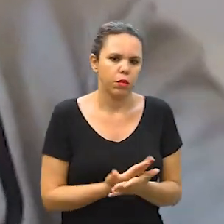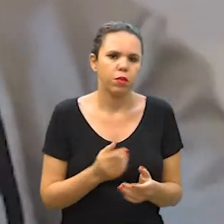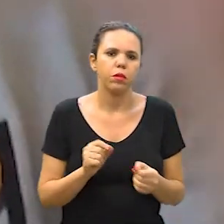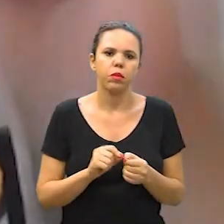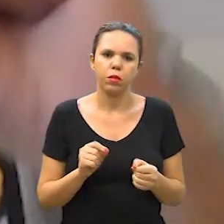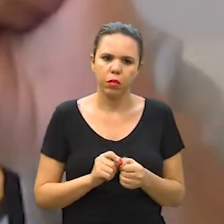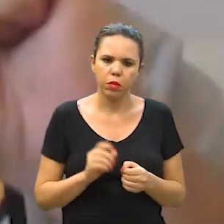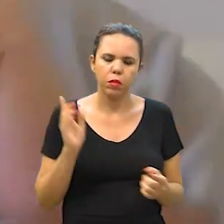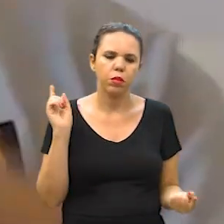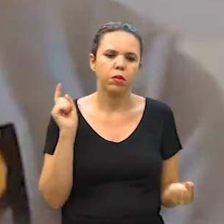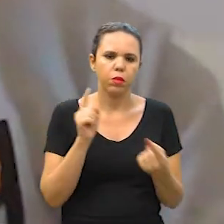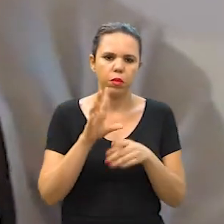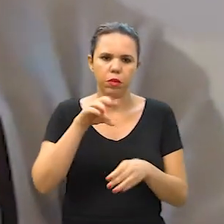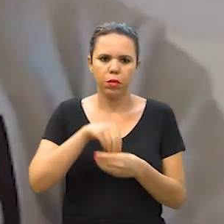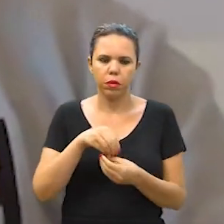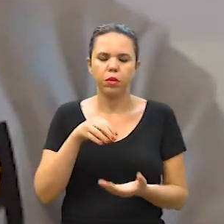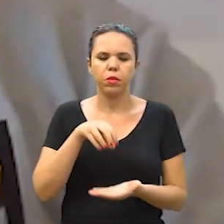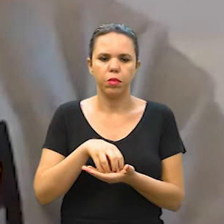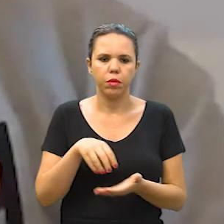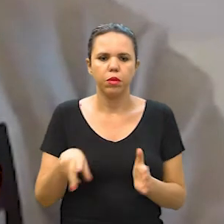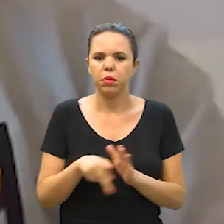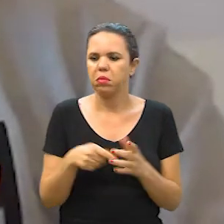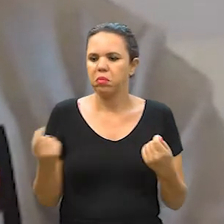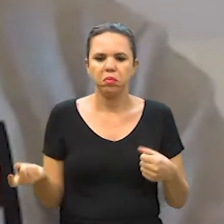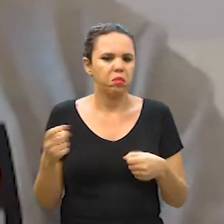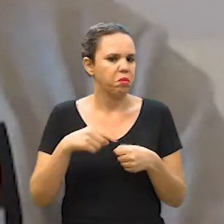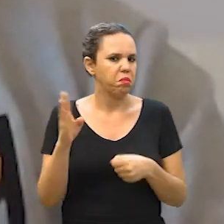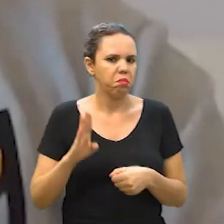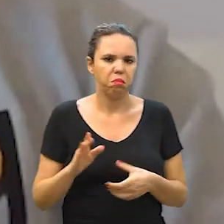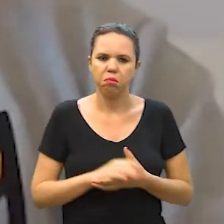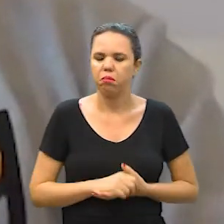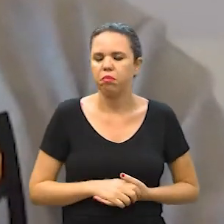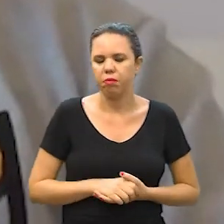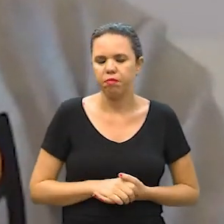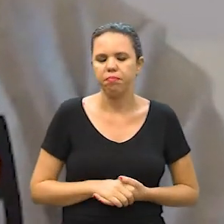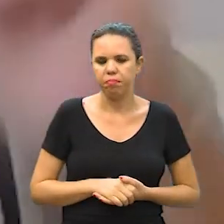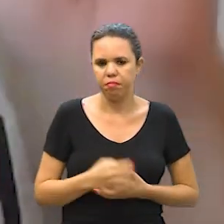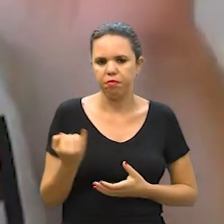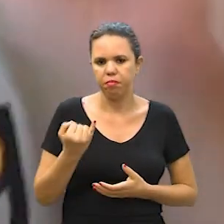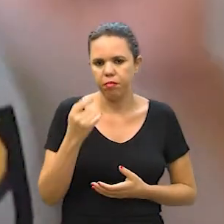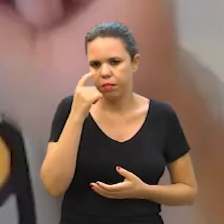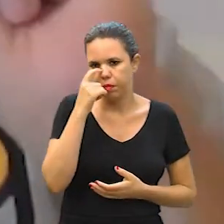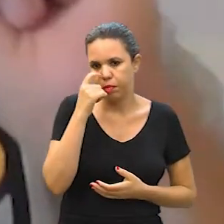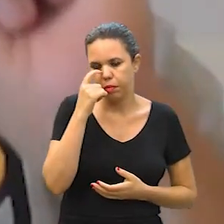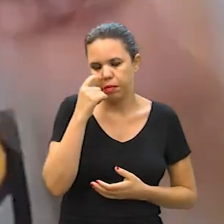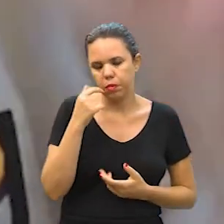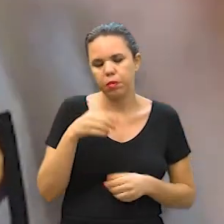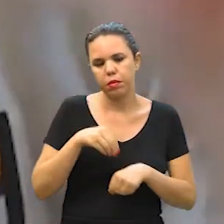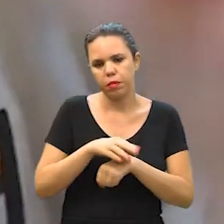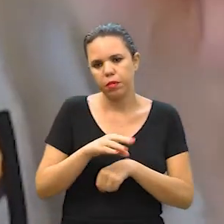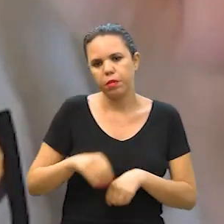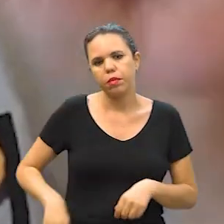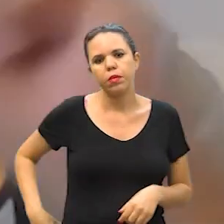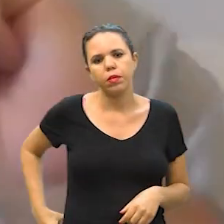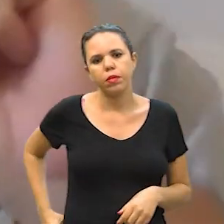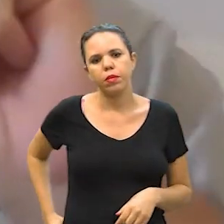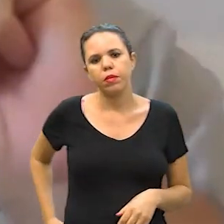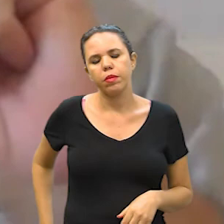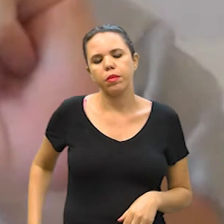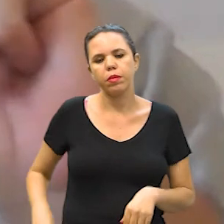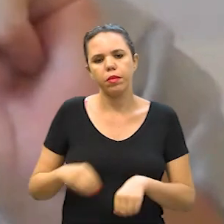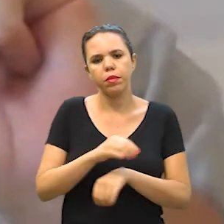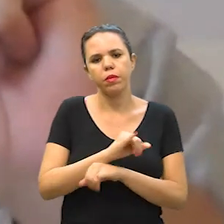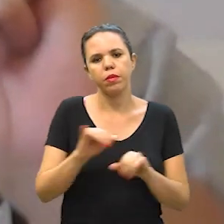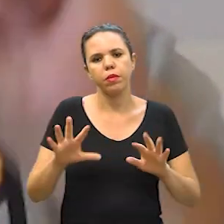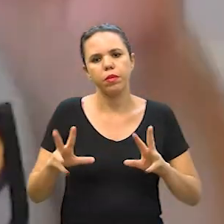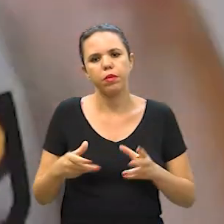fazer isso direto lá mesmo, sem precisar retornar. Isso é bastante importante. E tem uma dica que eu queria aproveitar e deixar